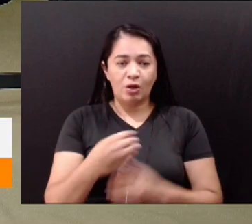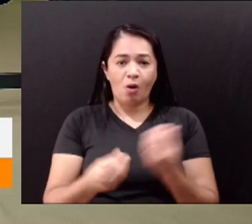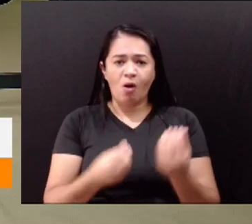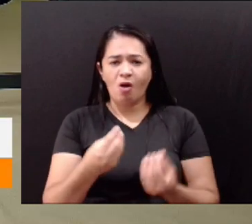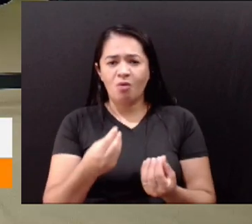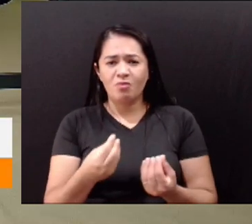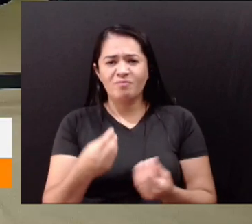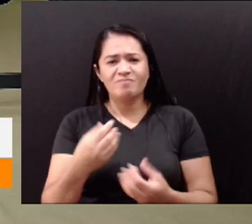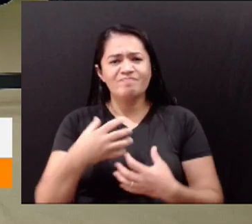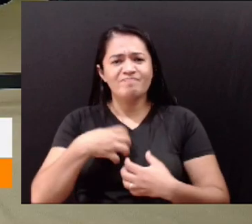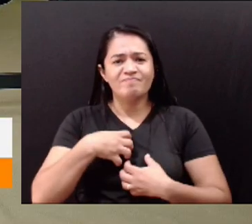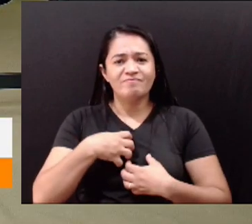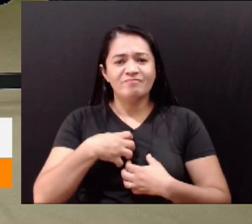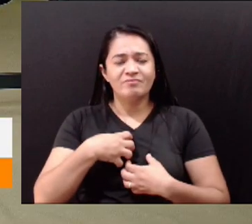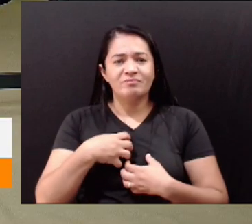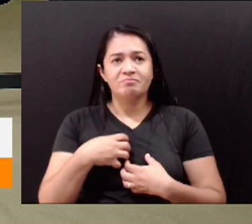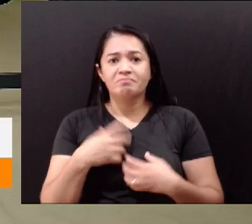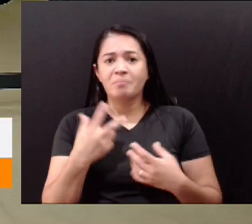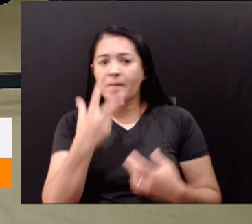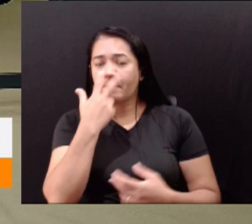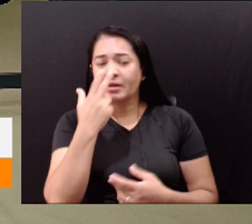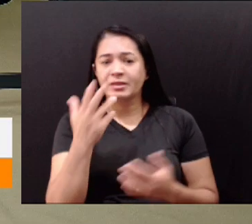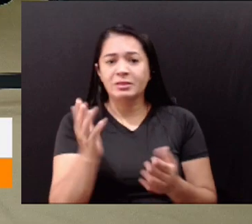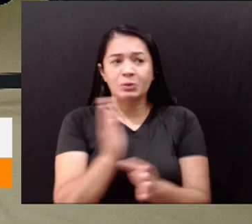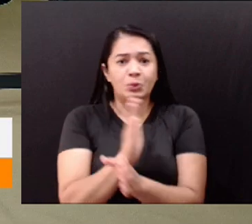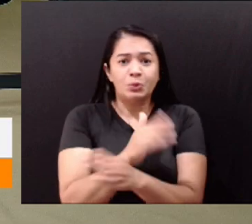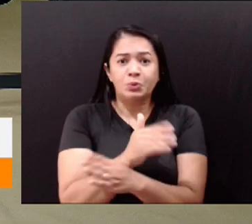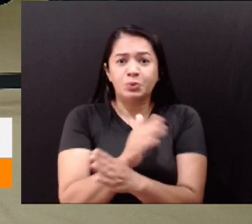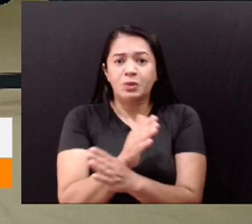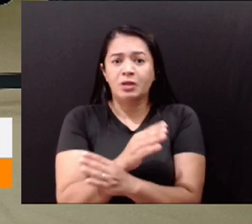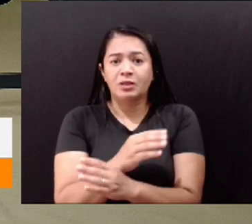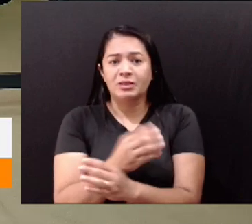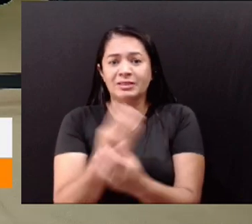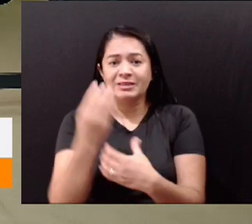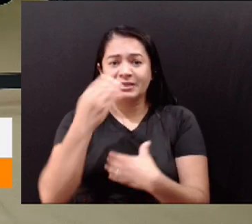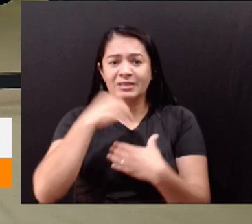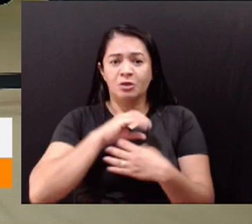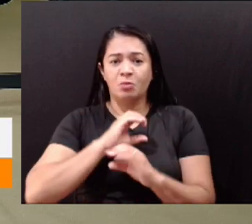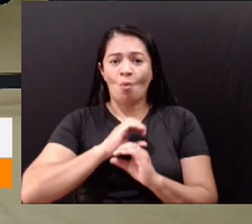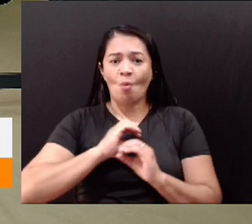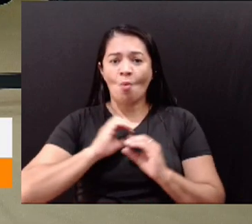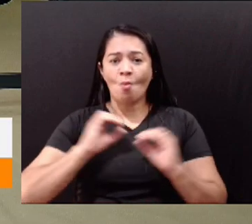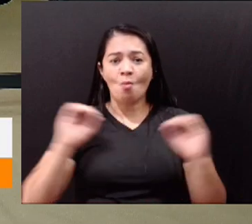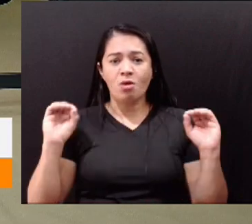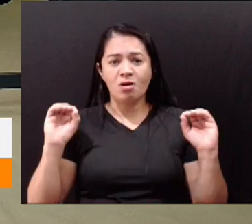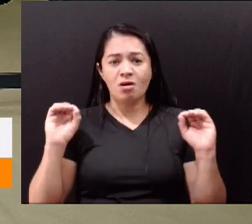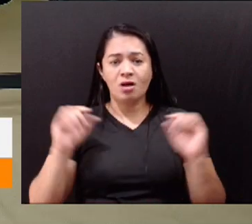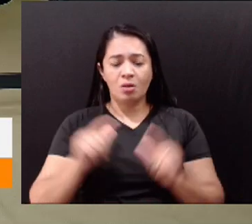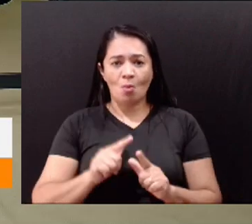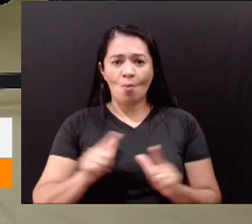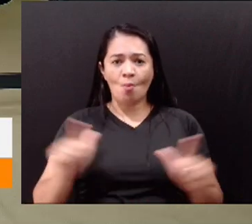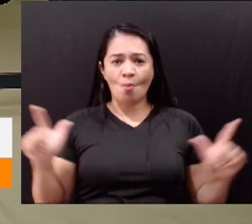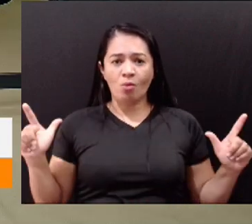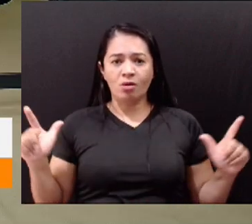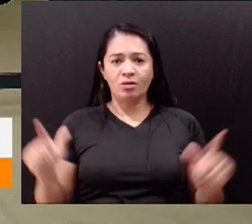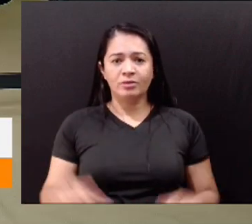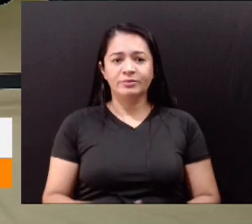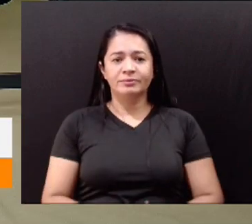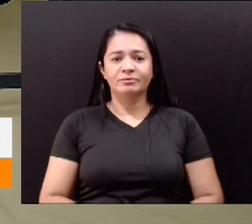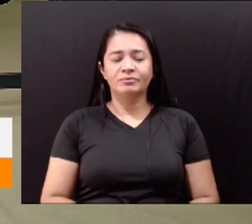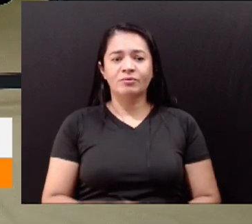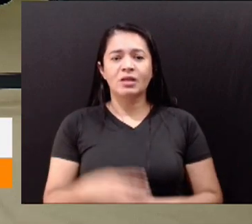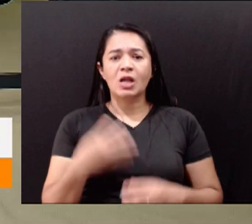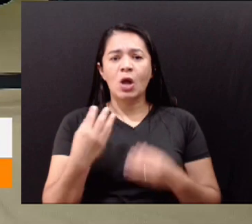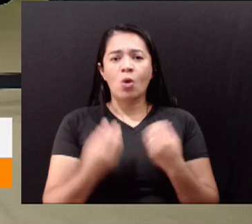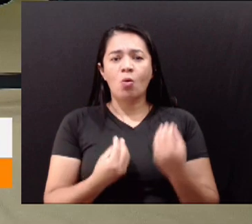vai se deparar com um vazio, Uhum. né? Eu Uhum. gostaria que você explicasse para a gente, Lívia, como que funciona o